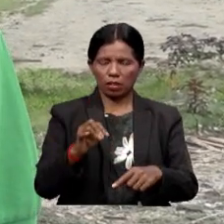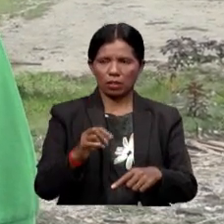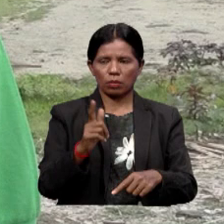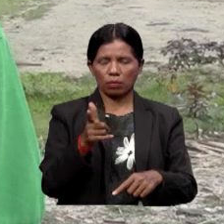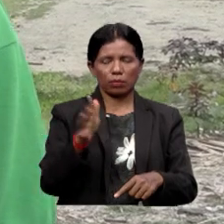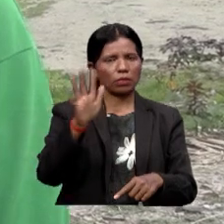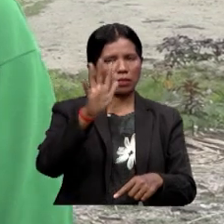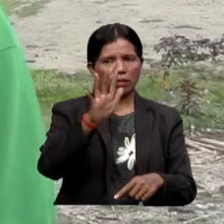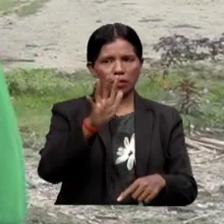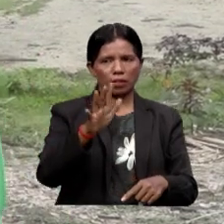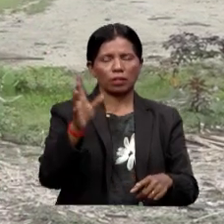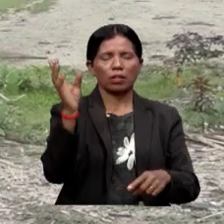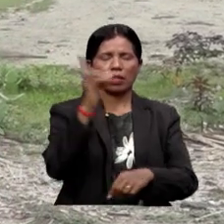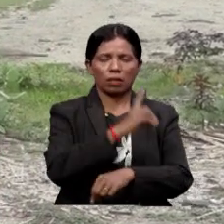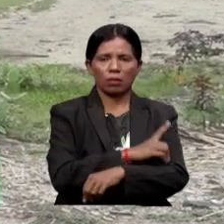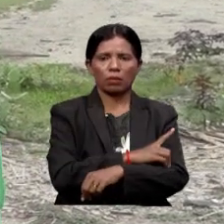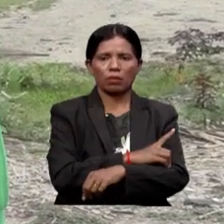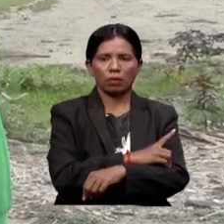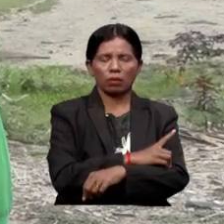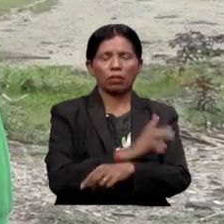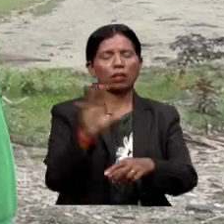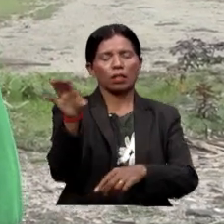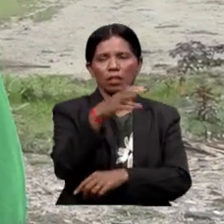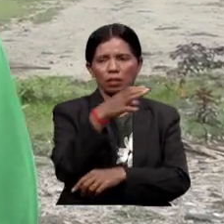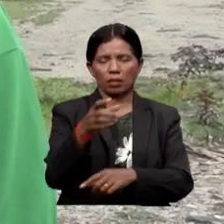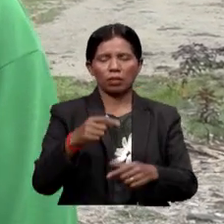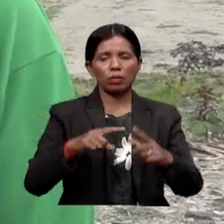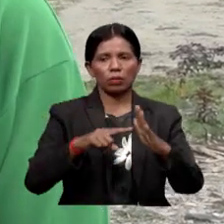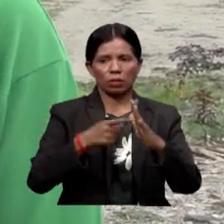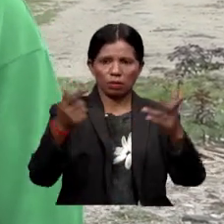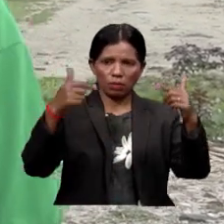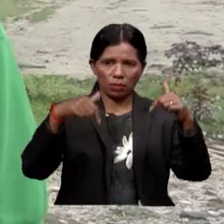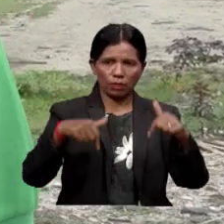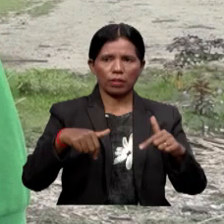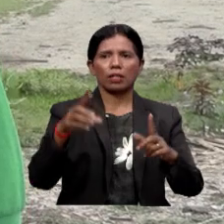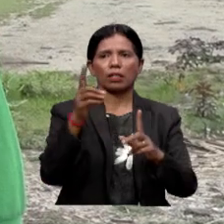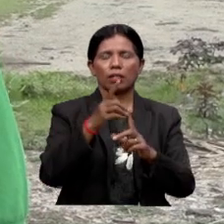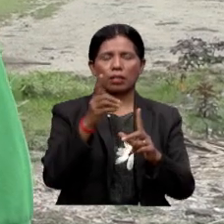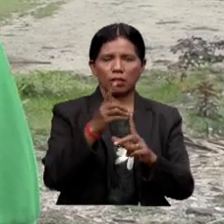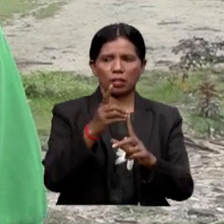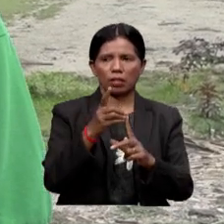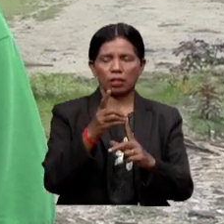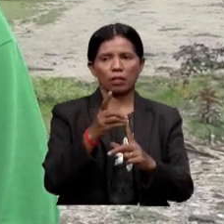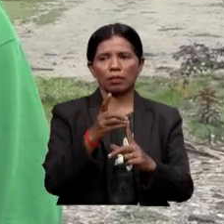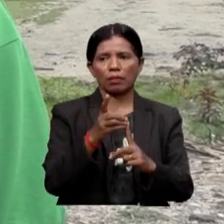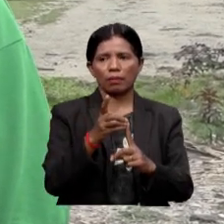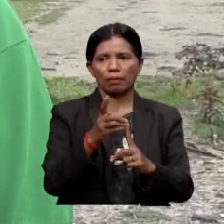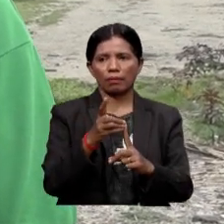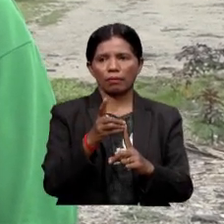25 dan loron bot sir atu continua fila fali iha iha data